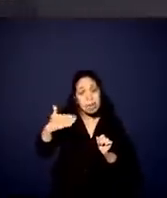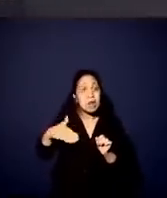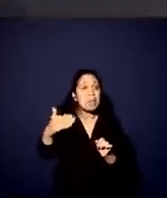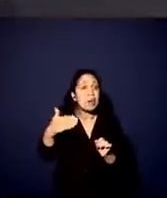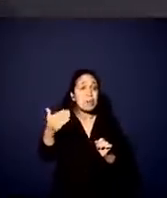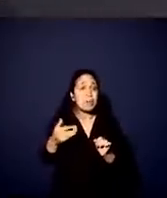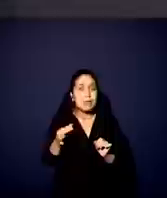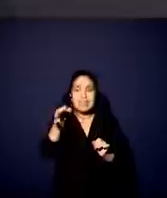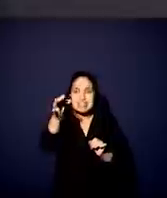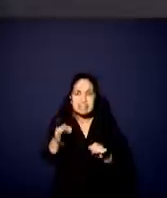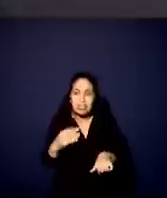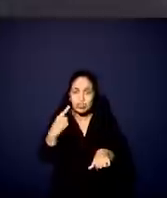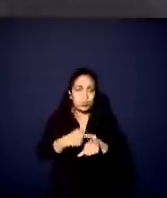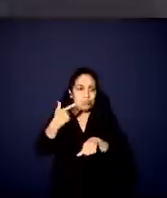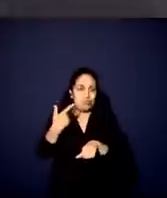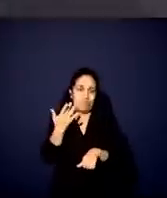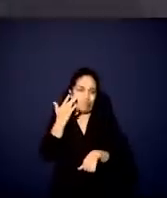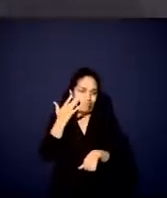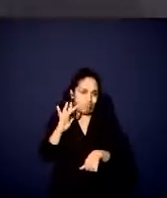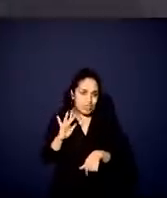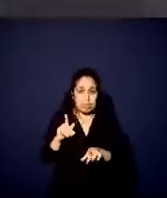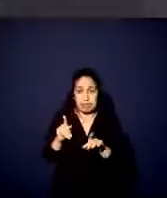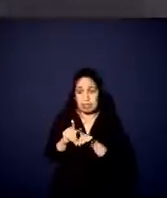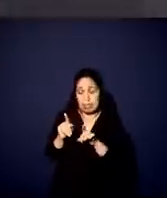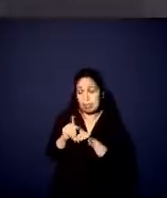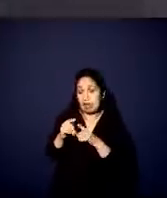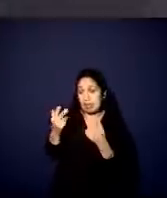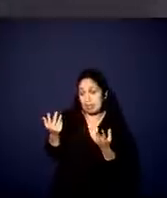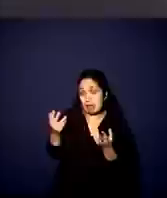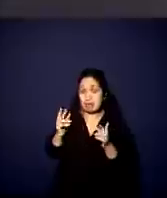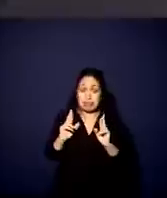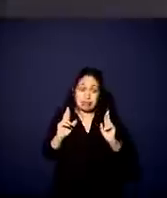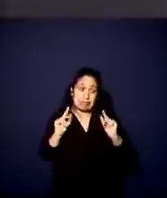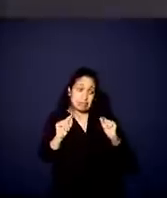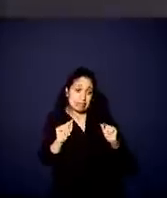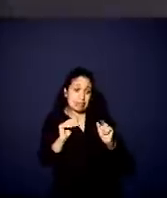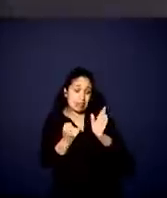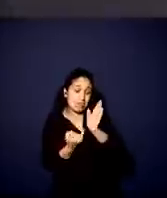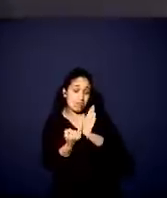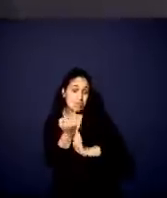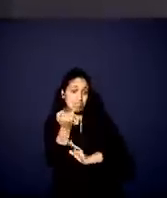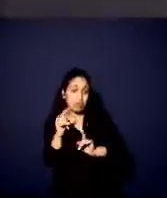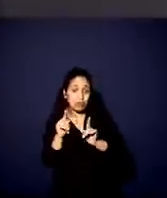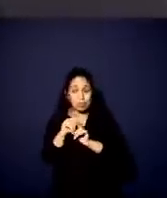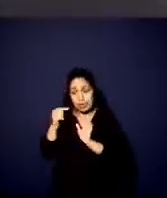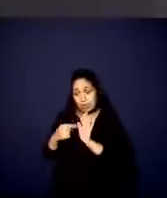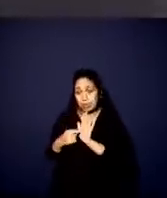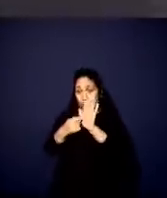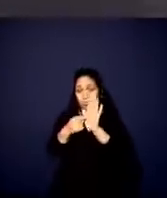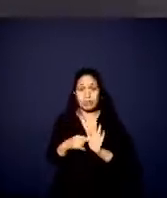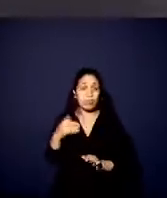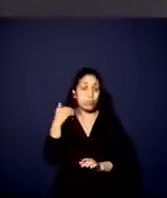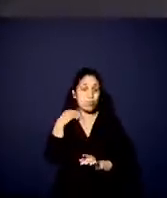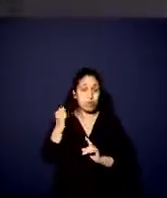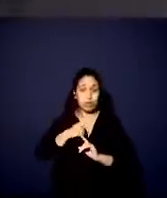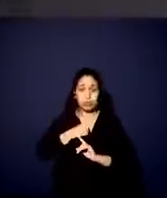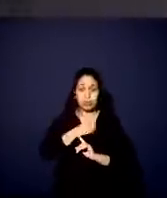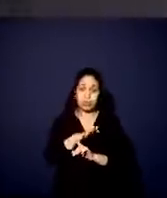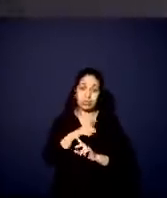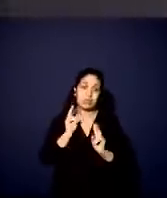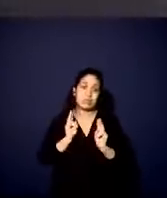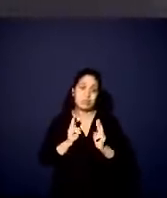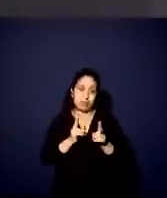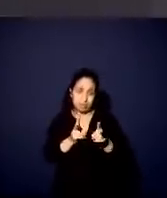permanece e os efeitos sobre as expectativas de inflação e sobre as projeções do Banco Central permanecem também